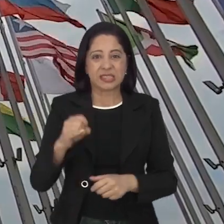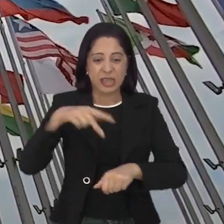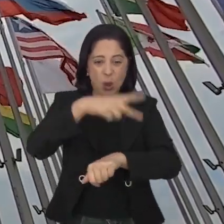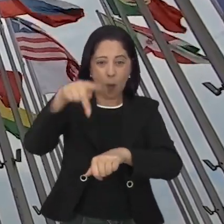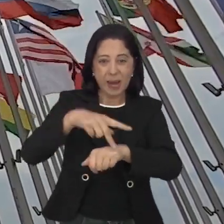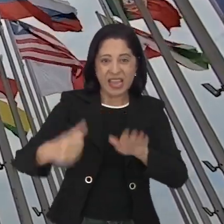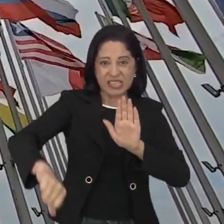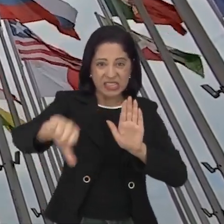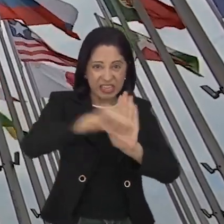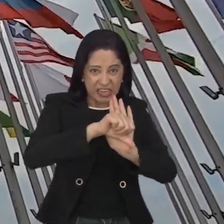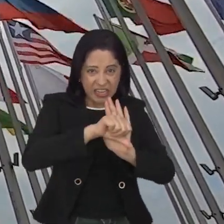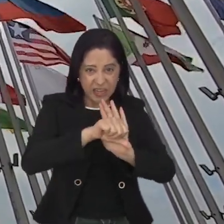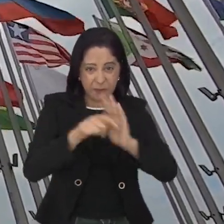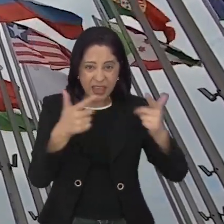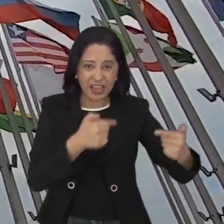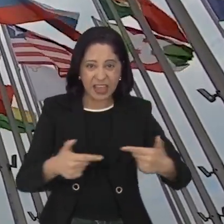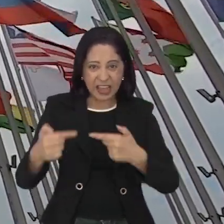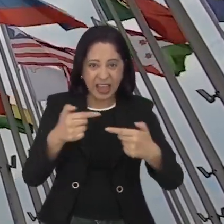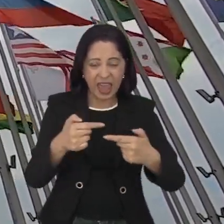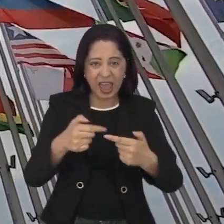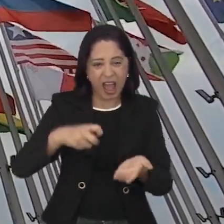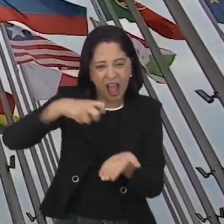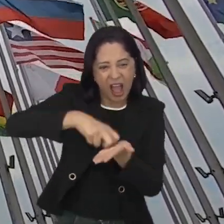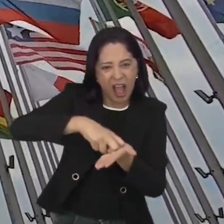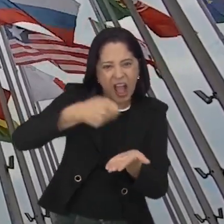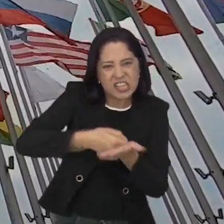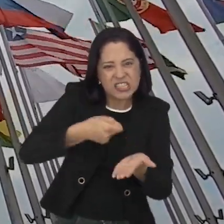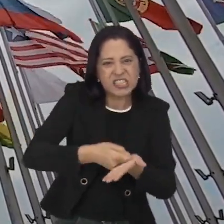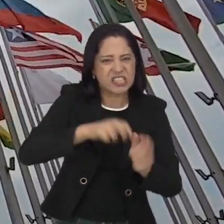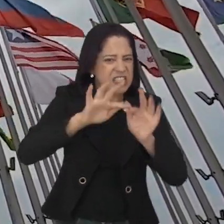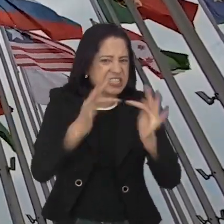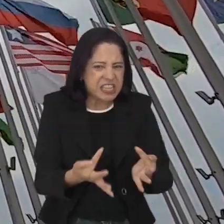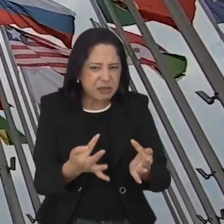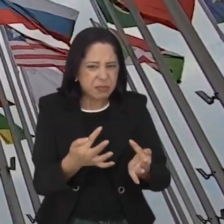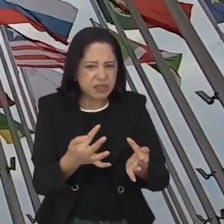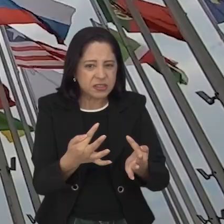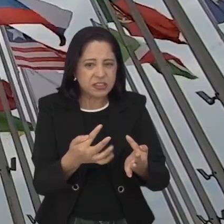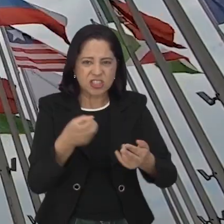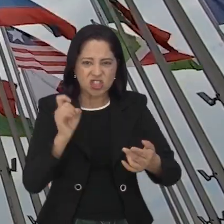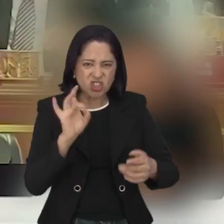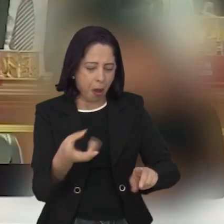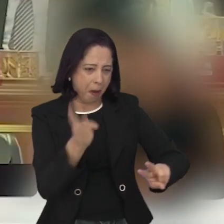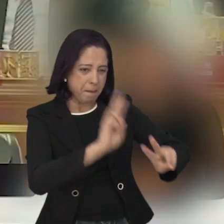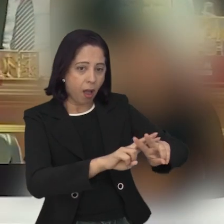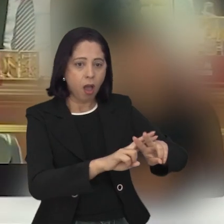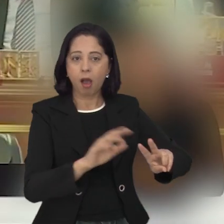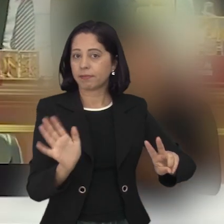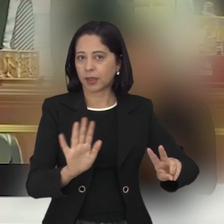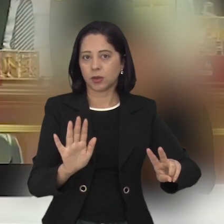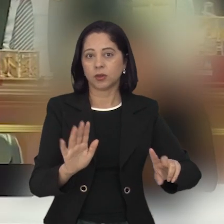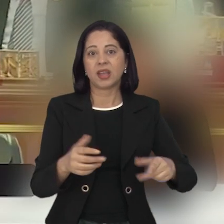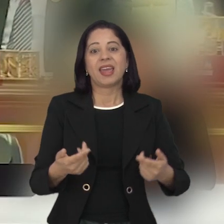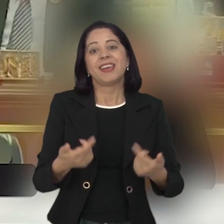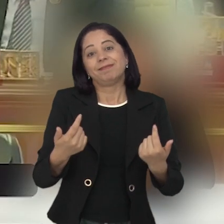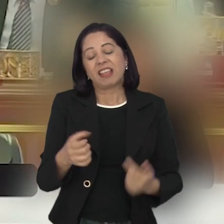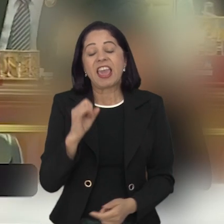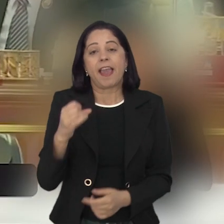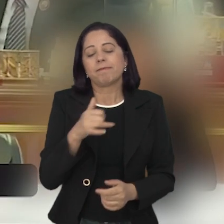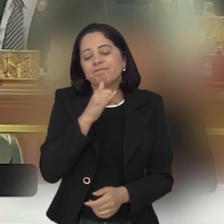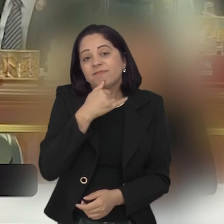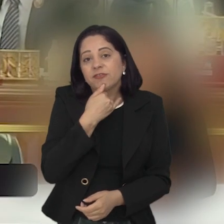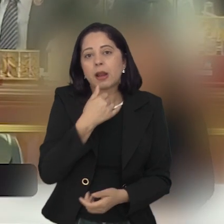país comete um crime de guerra a punição não é tão simples quanto uma cadeia por exemplo e não existe uma autoridade